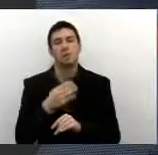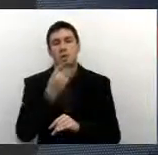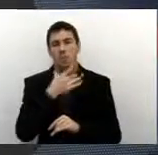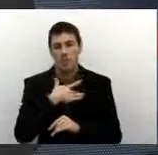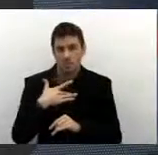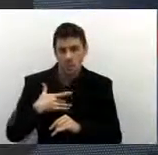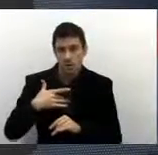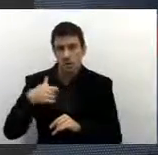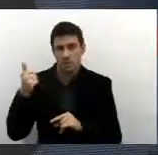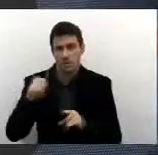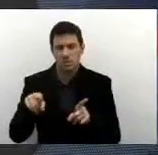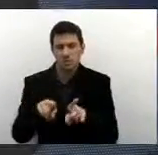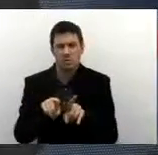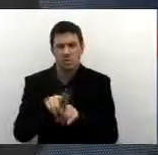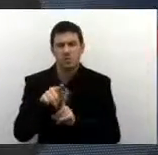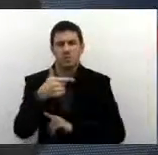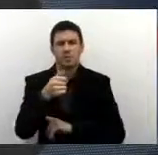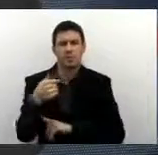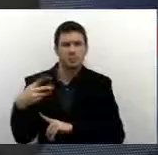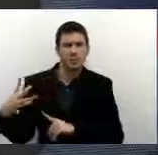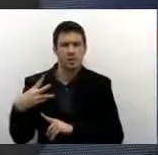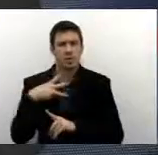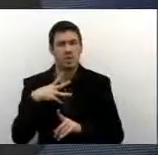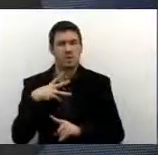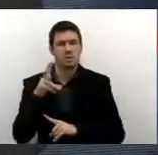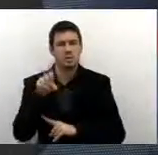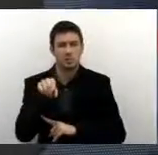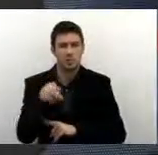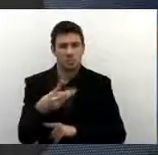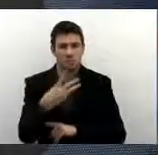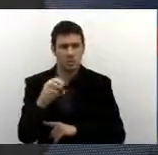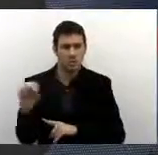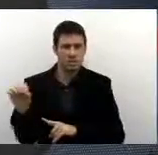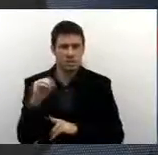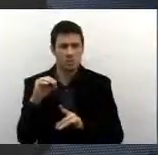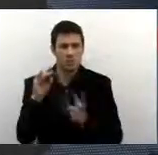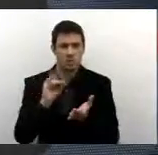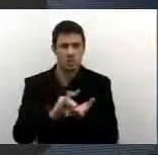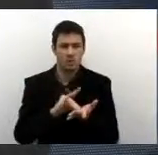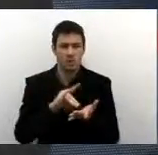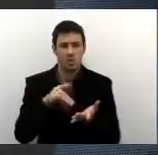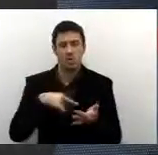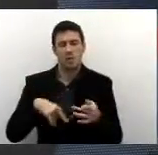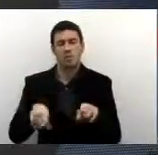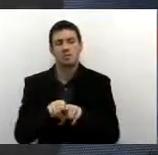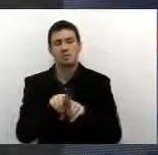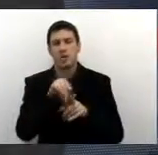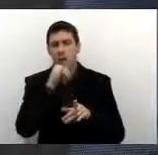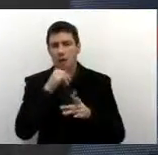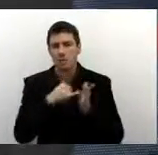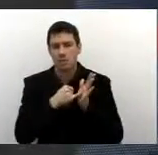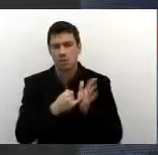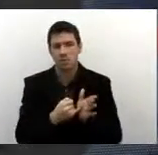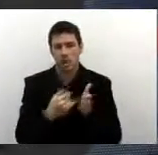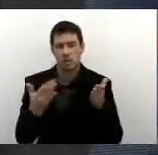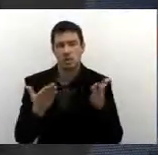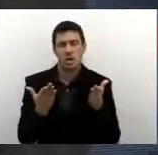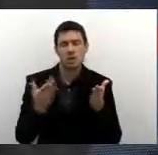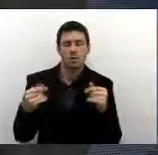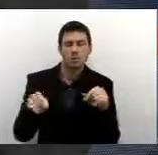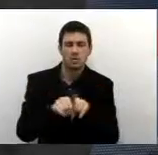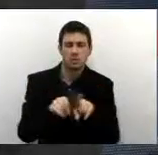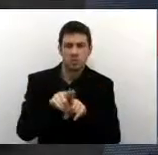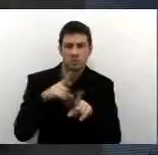de 2013, 5.300 ofícios, indicações, 2.775 indicações. Quer dizer, você vê o tanto